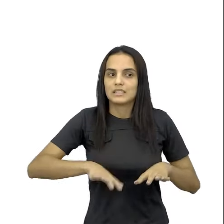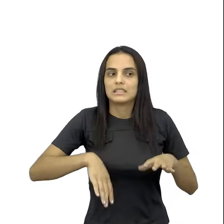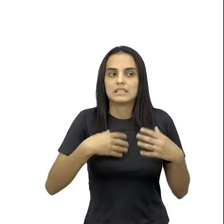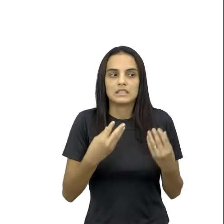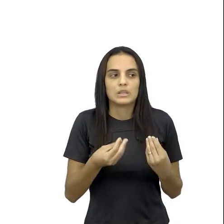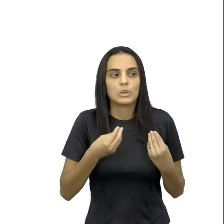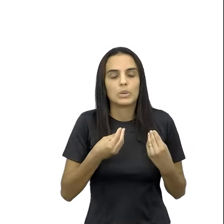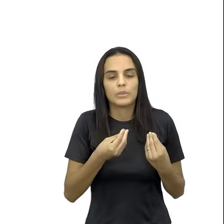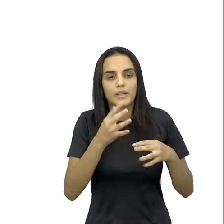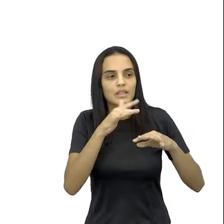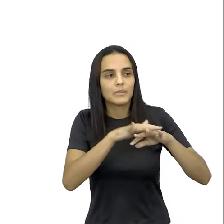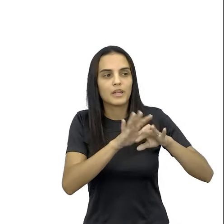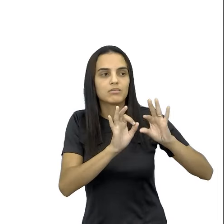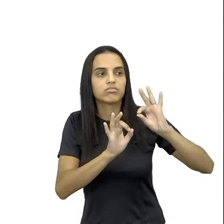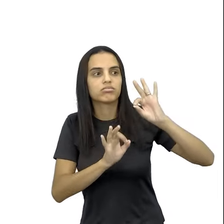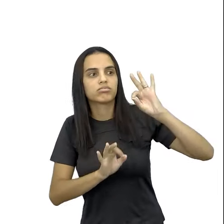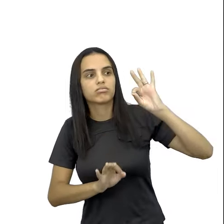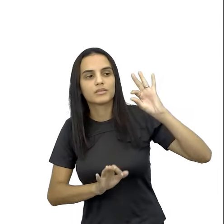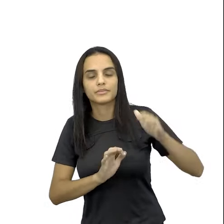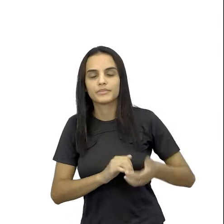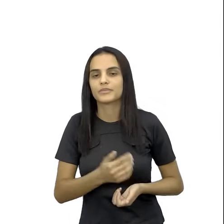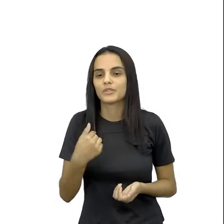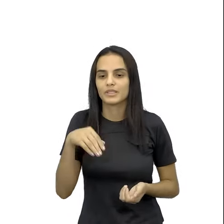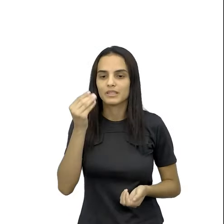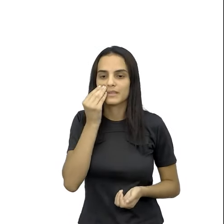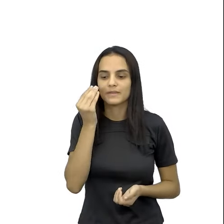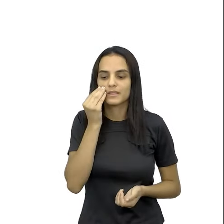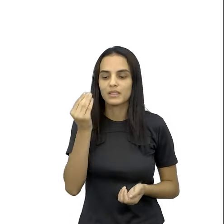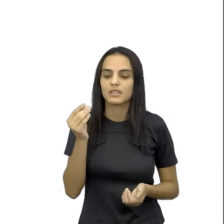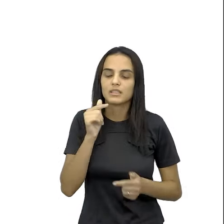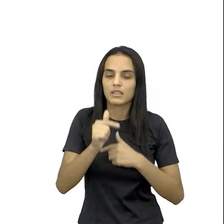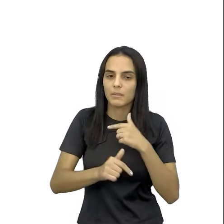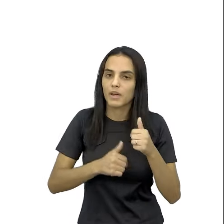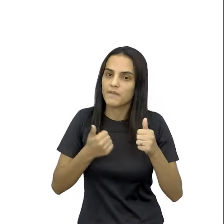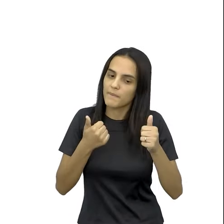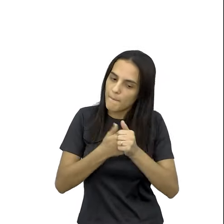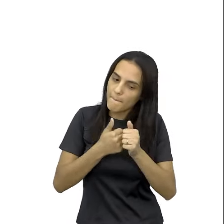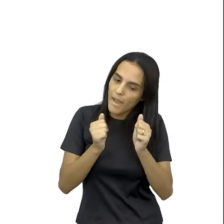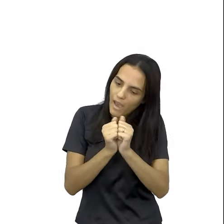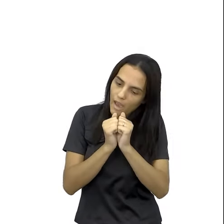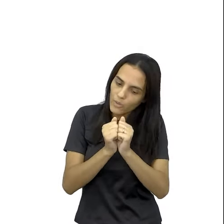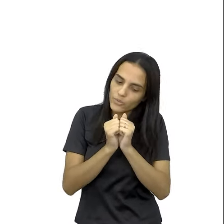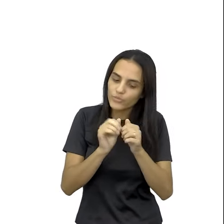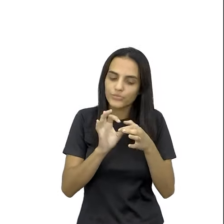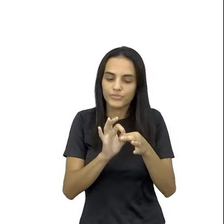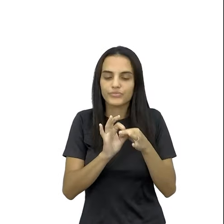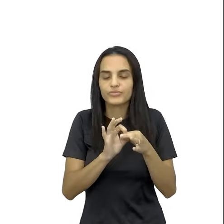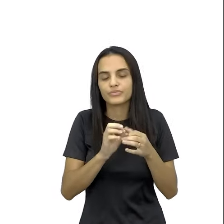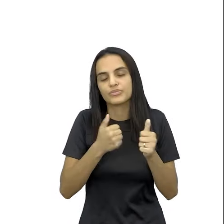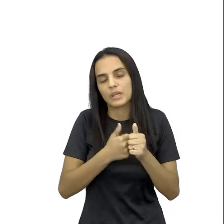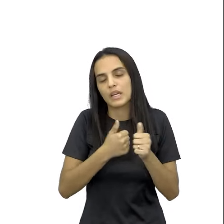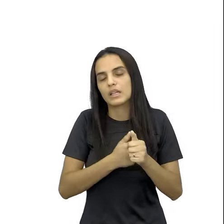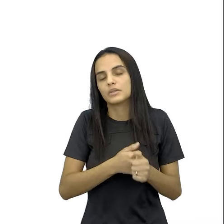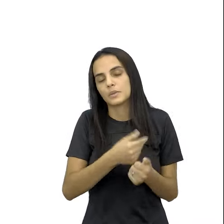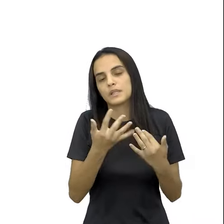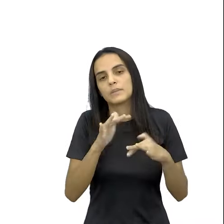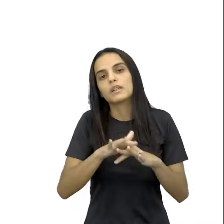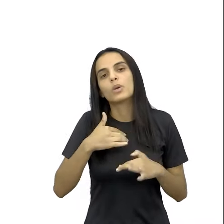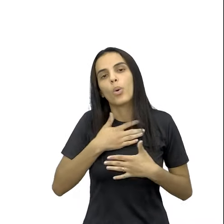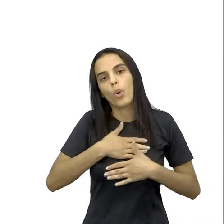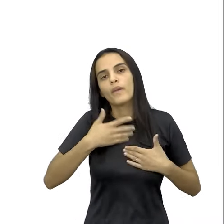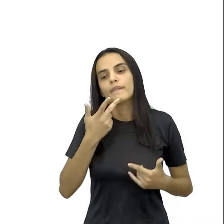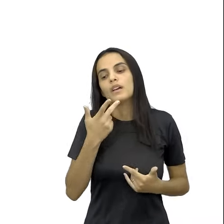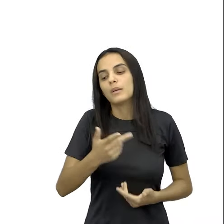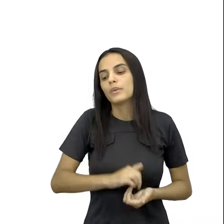ela está tão grande, a gente tenta fazer sempre esse trabalho de aproximar, e algo assim que eu gosto de falar, e de que é